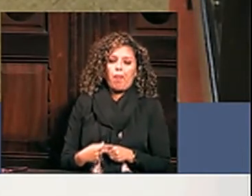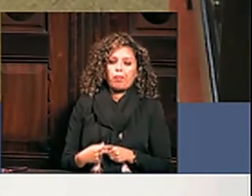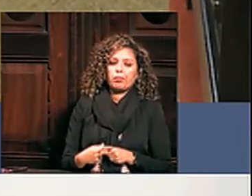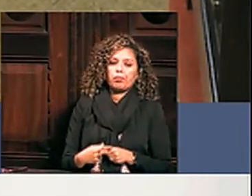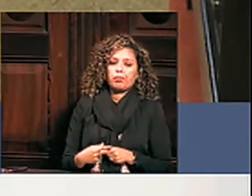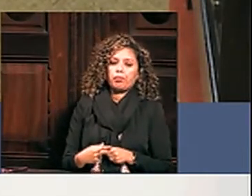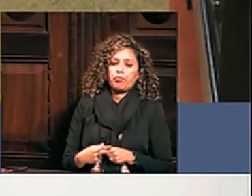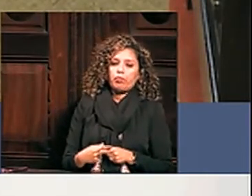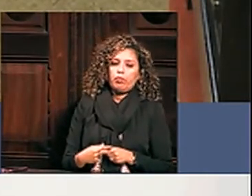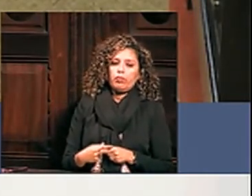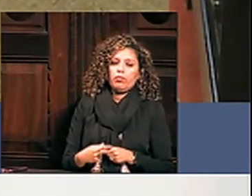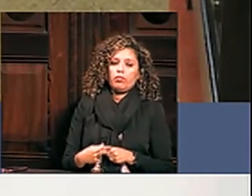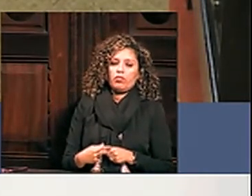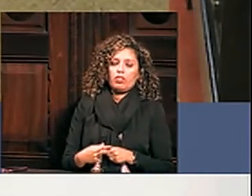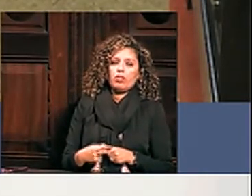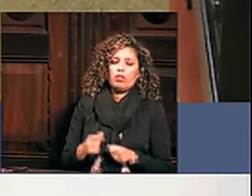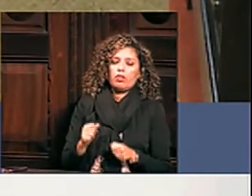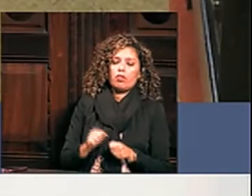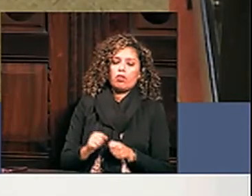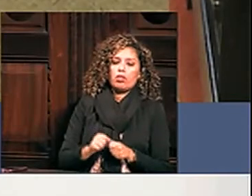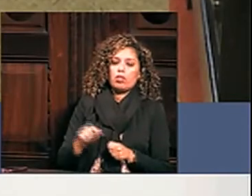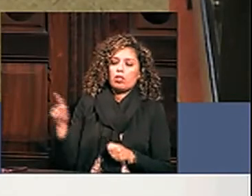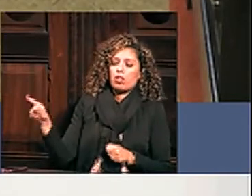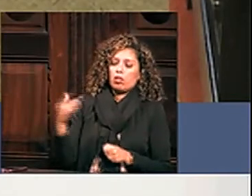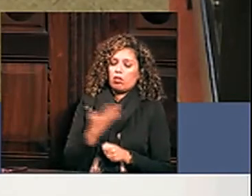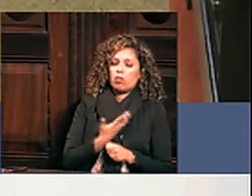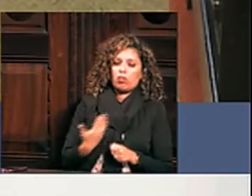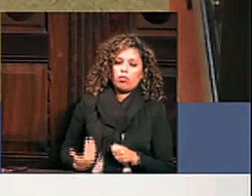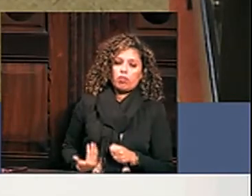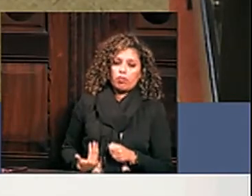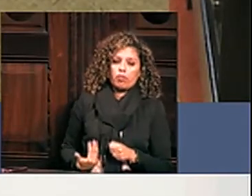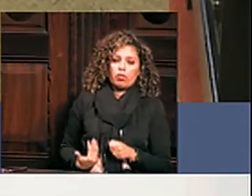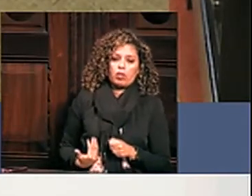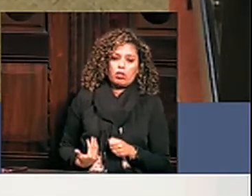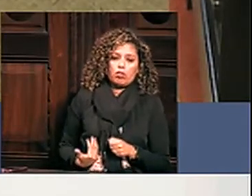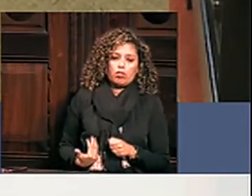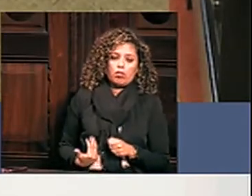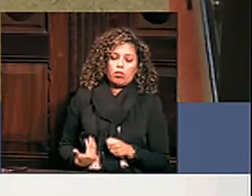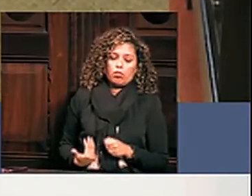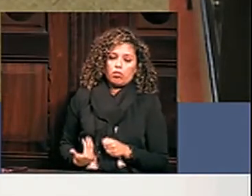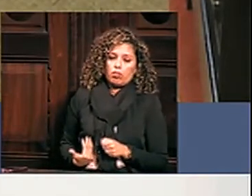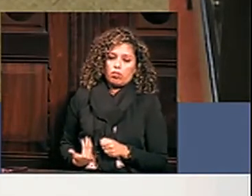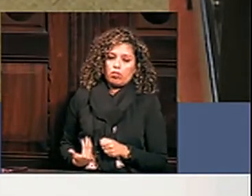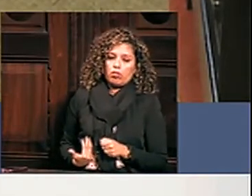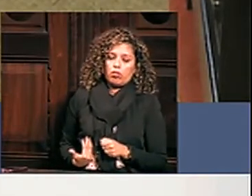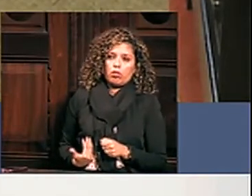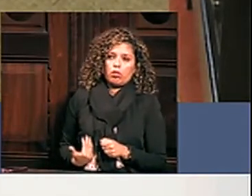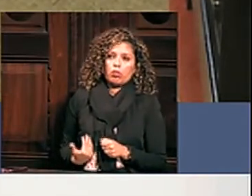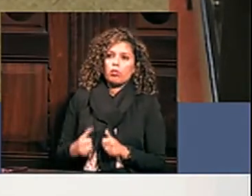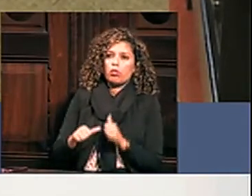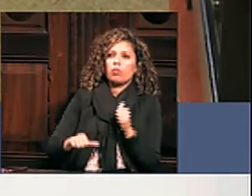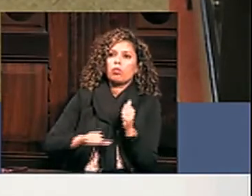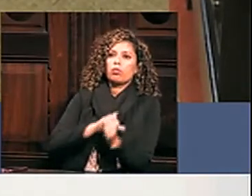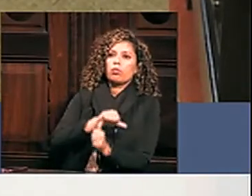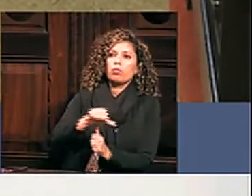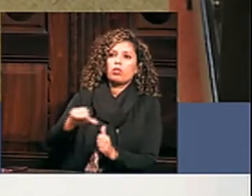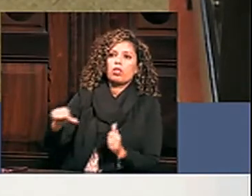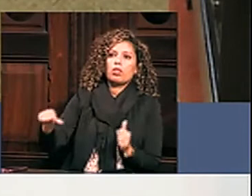que o governador examine a possibilidade de trocar as garantias da